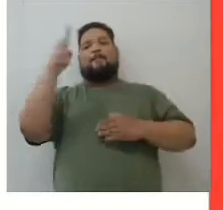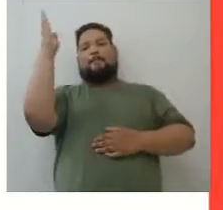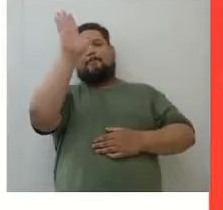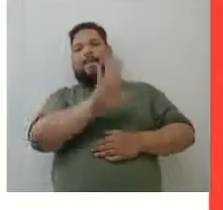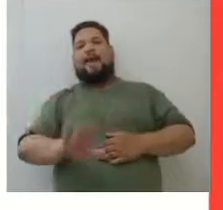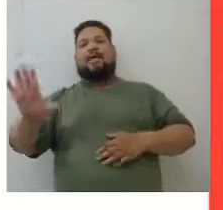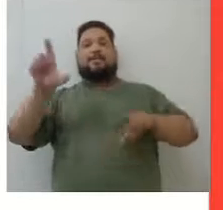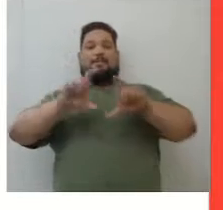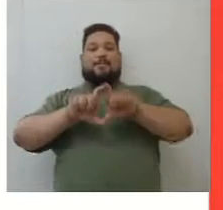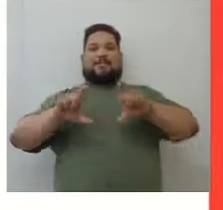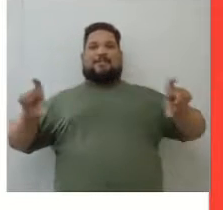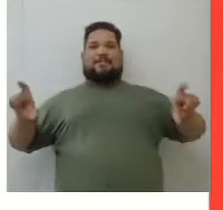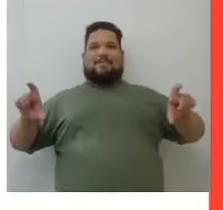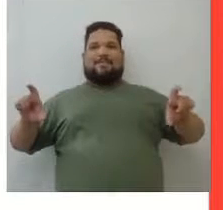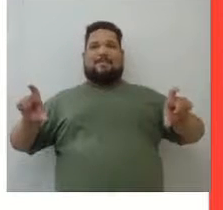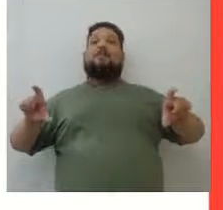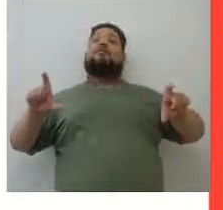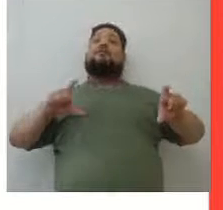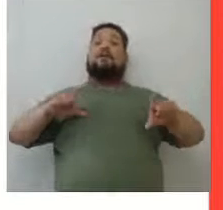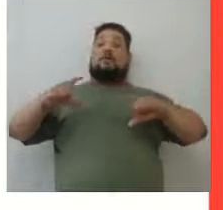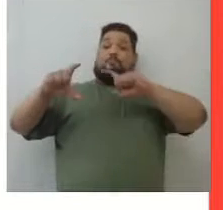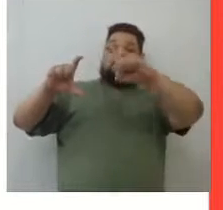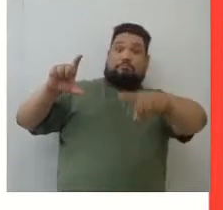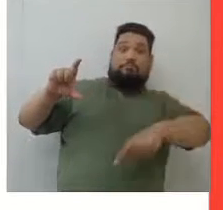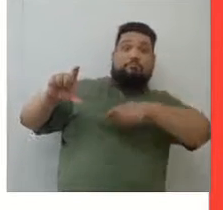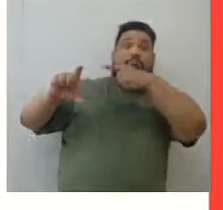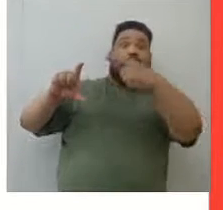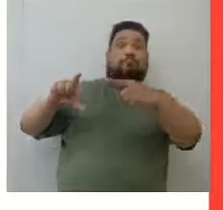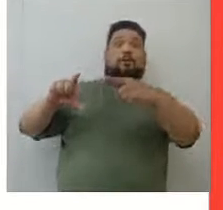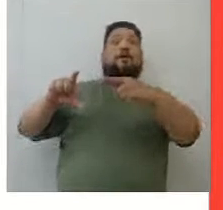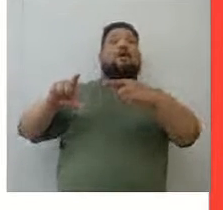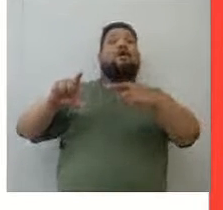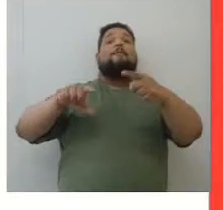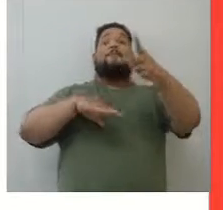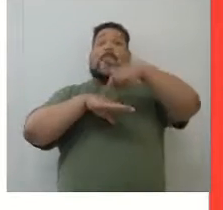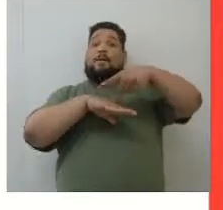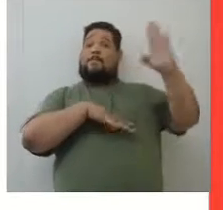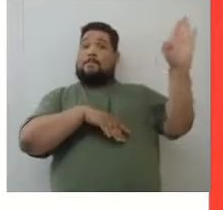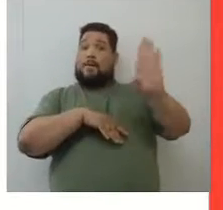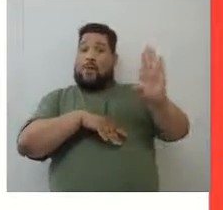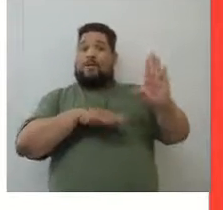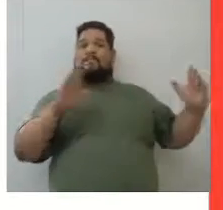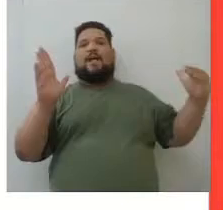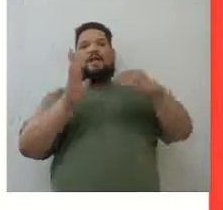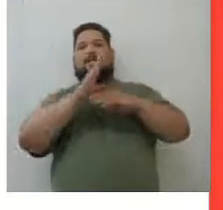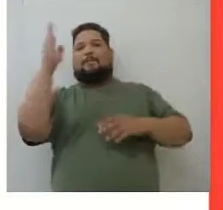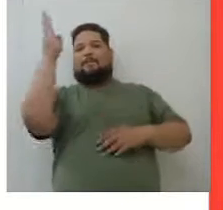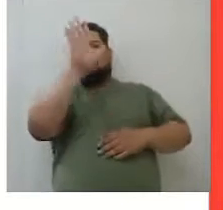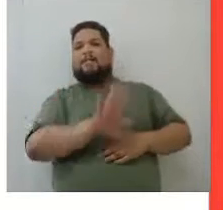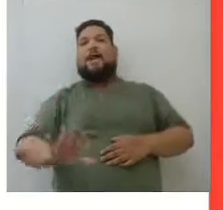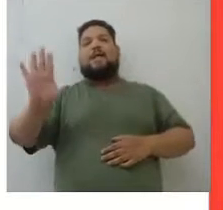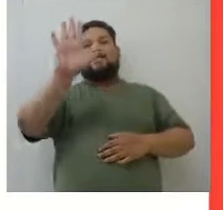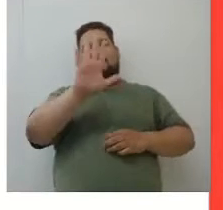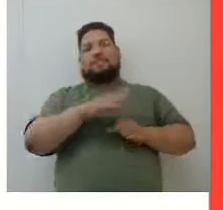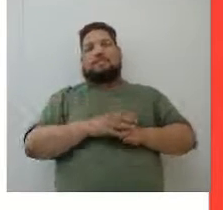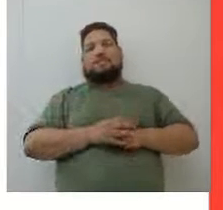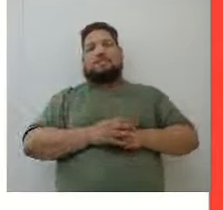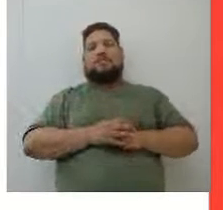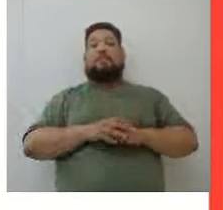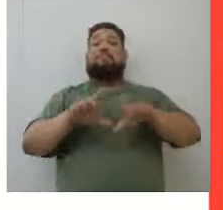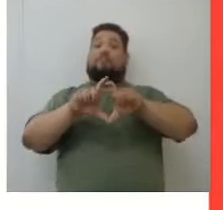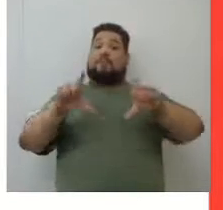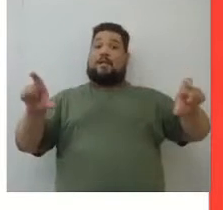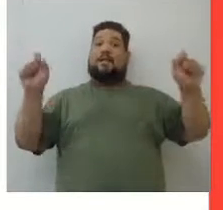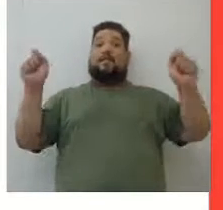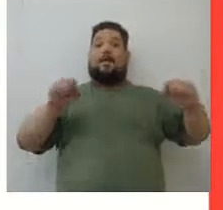gás ele vai passar por enormes tubos, né, da Bolívia até o Brasil. Então é um sistema, é um meio de transporte, certo, e